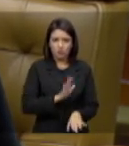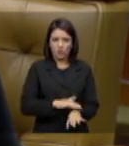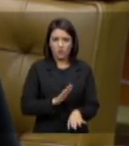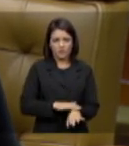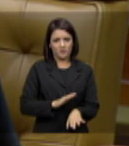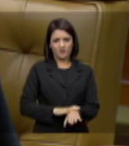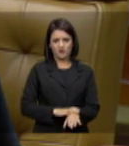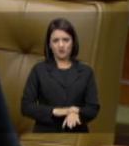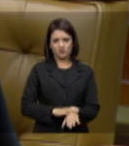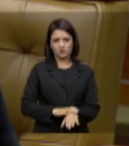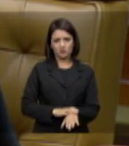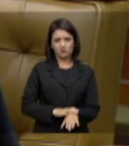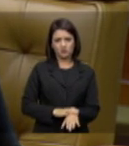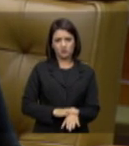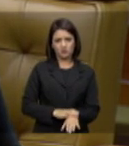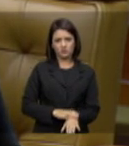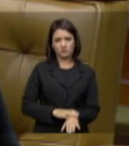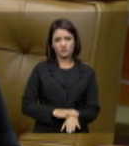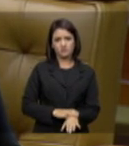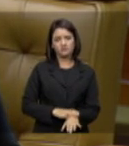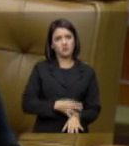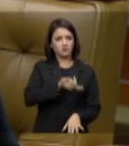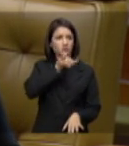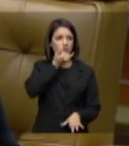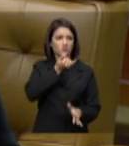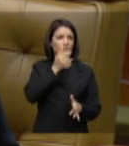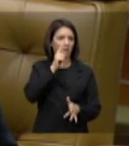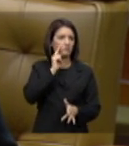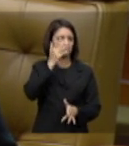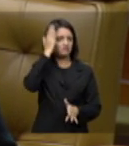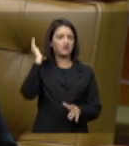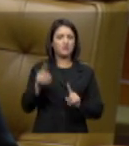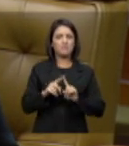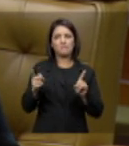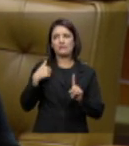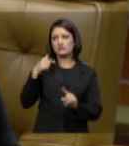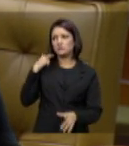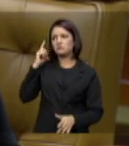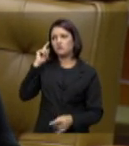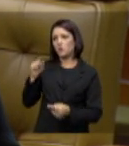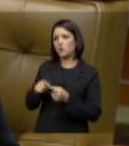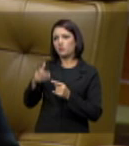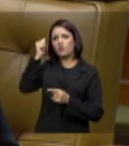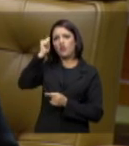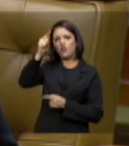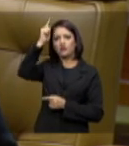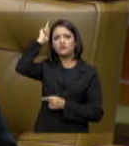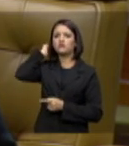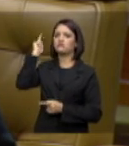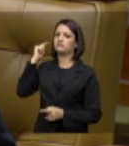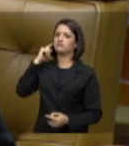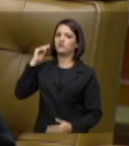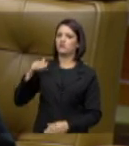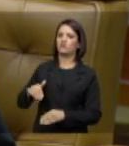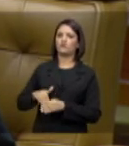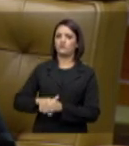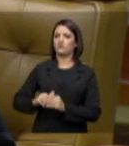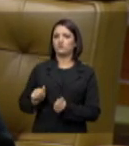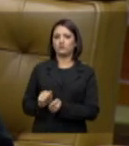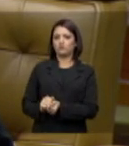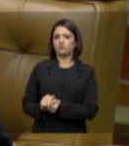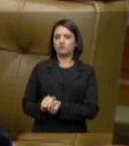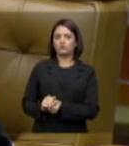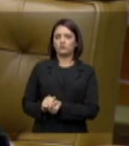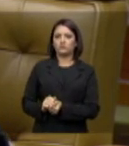relator para acompanhar os colegas que abriram o início a gente morais que abriu divergência e os colegas outros que me